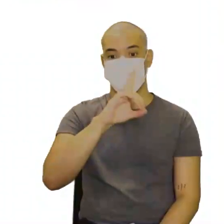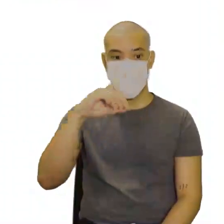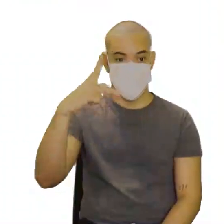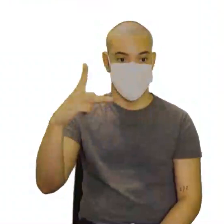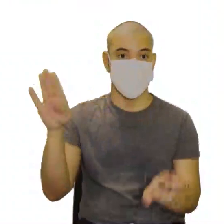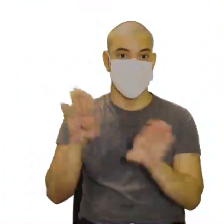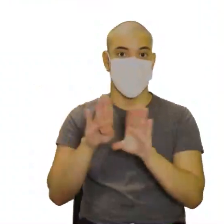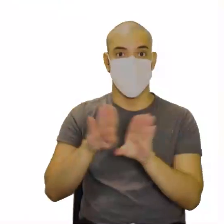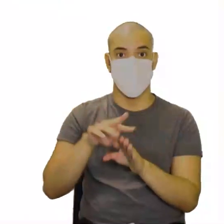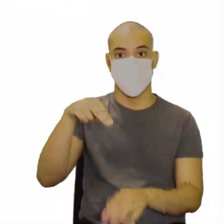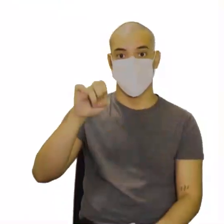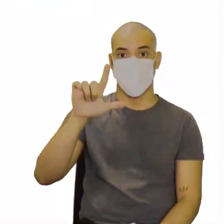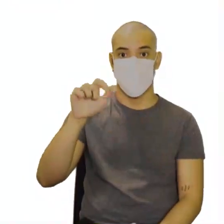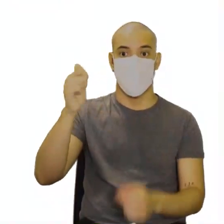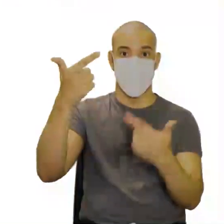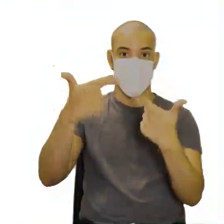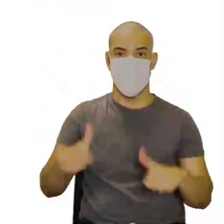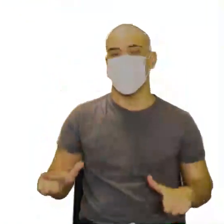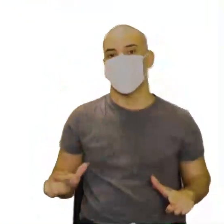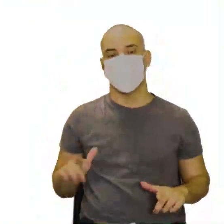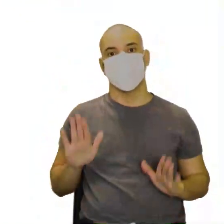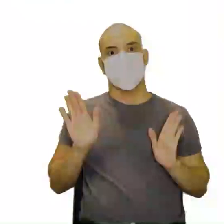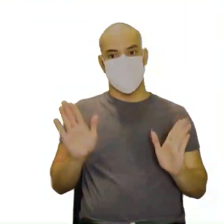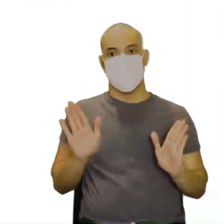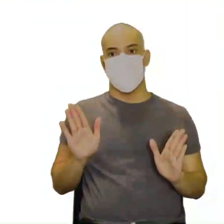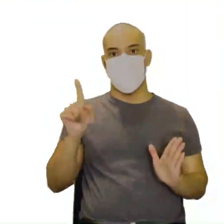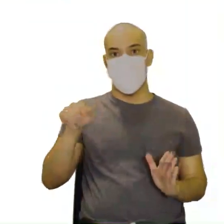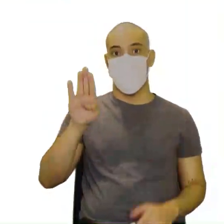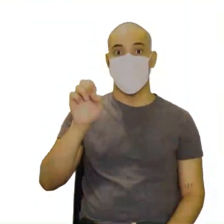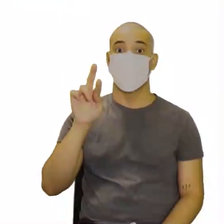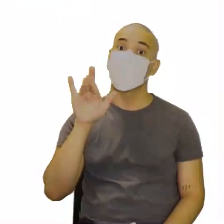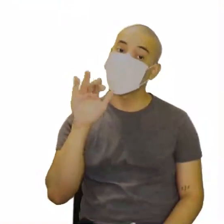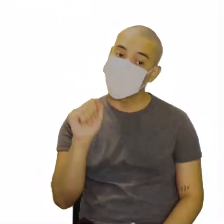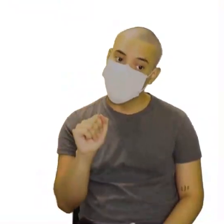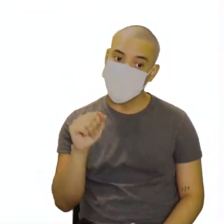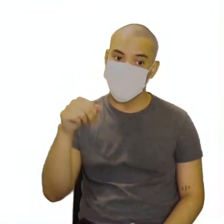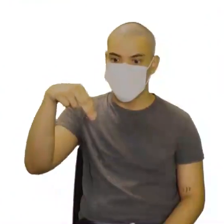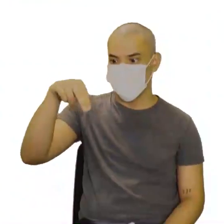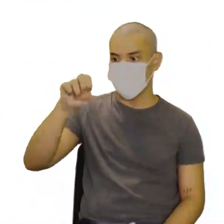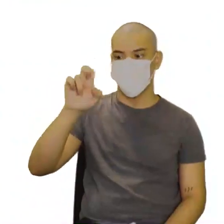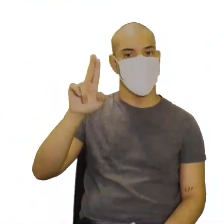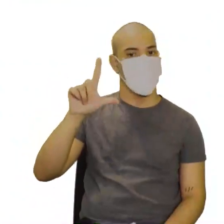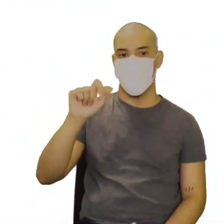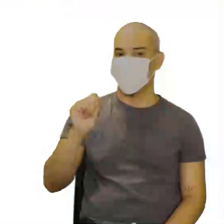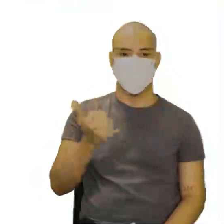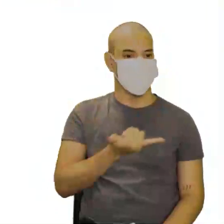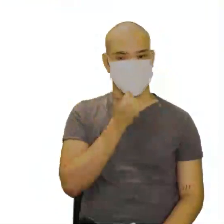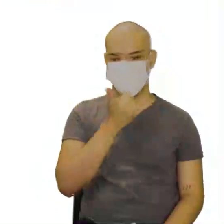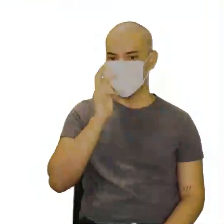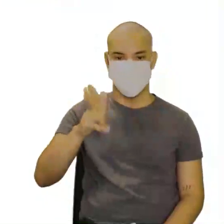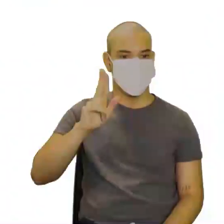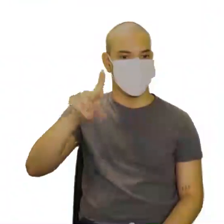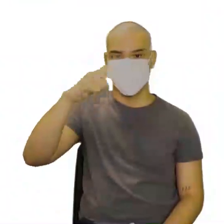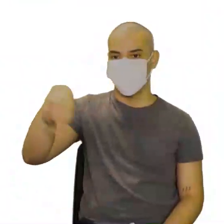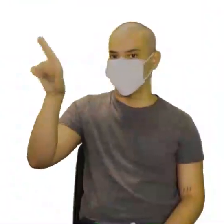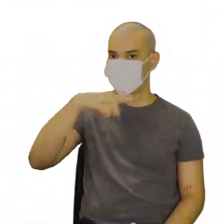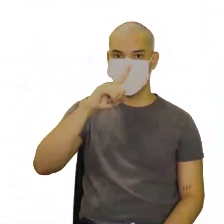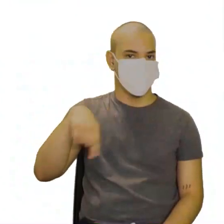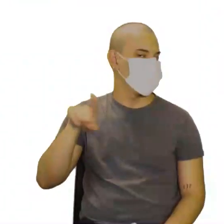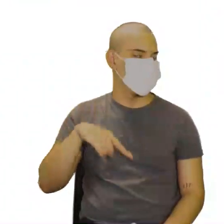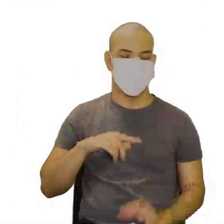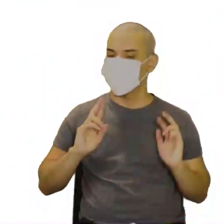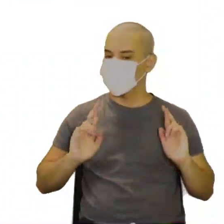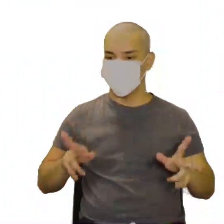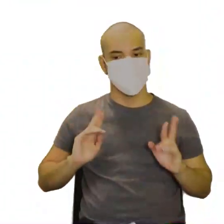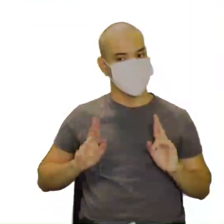nula. Pessoal, são baterias, né? Então, nesse caso aqui, nula, a gente descarta. Então, aqui vou descartar aqui, vou